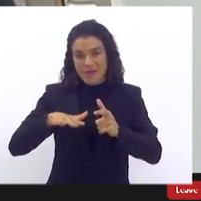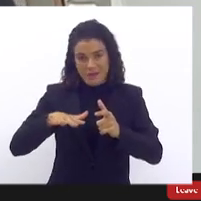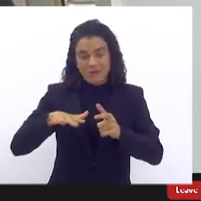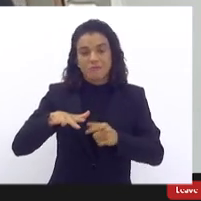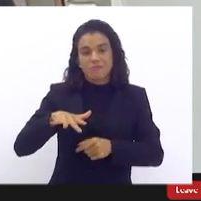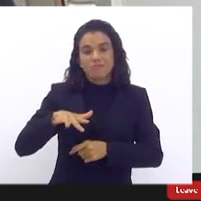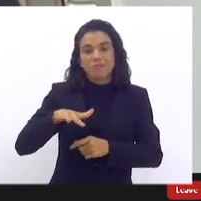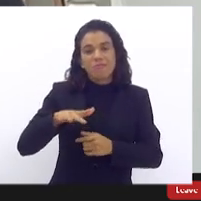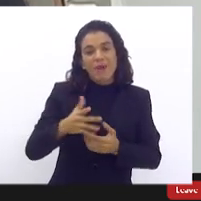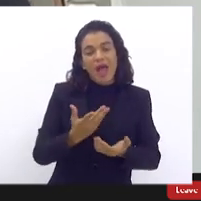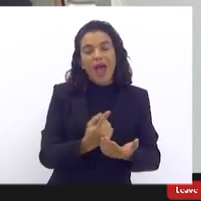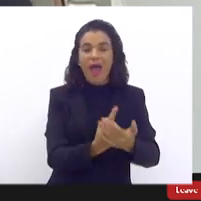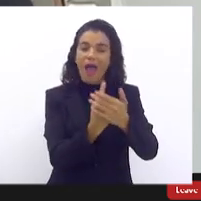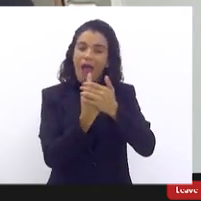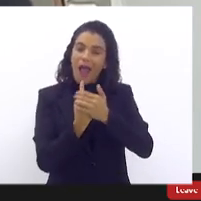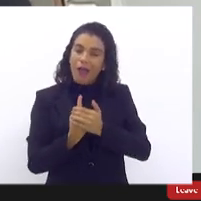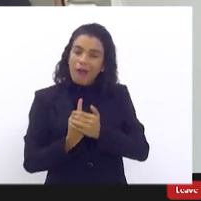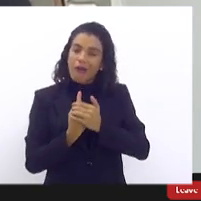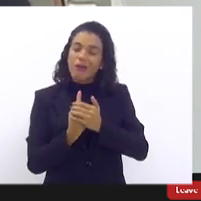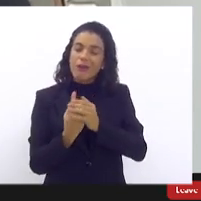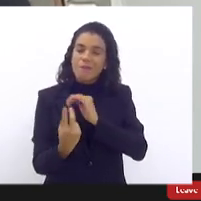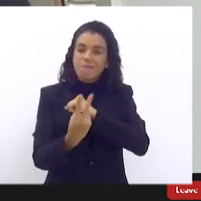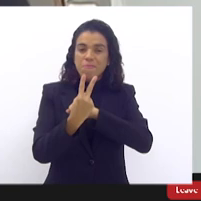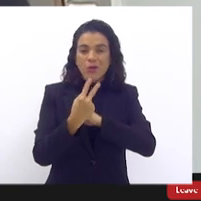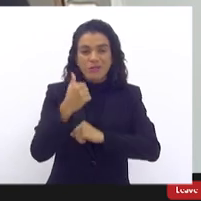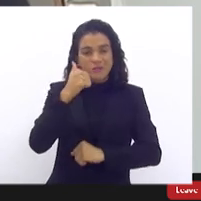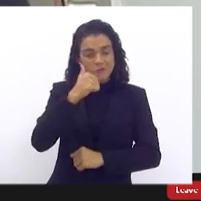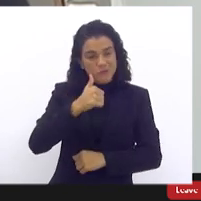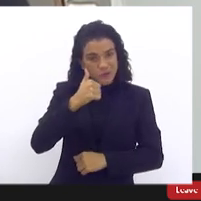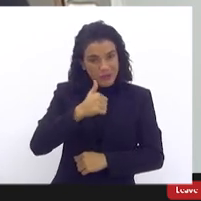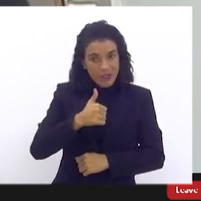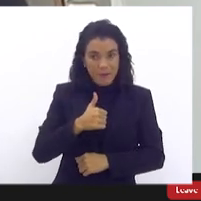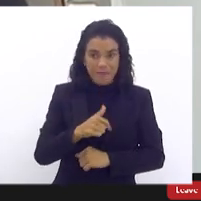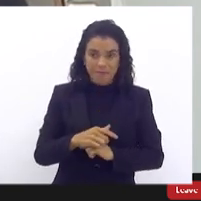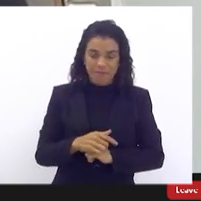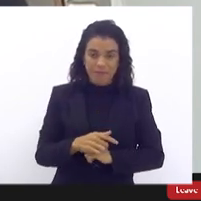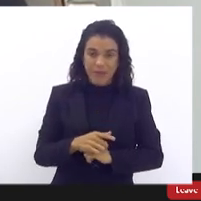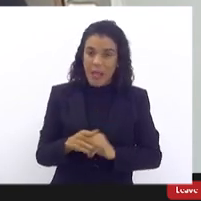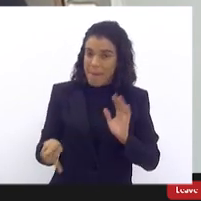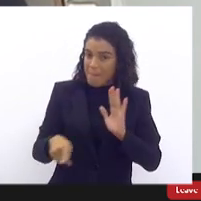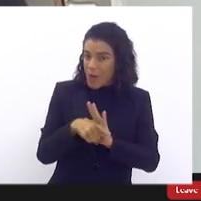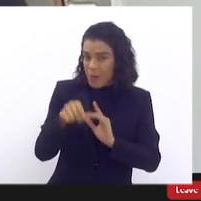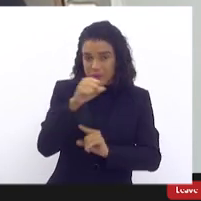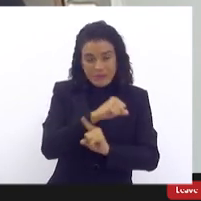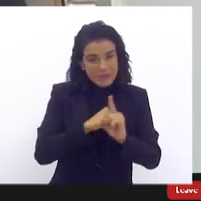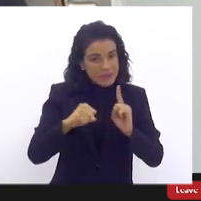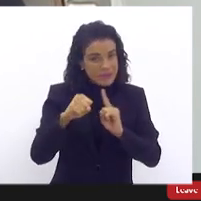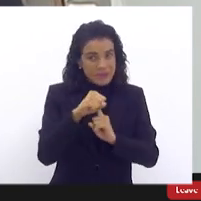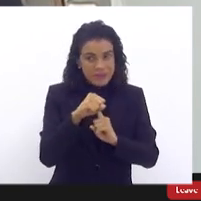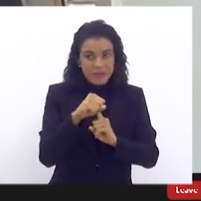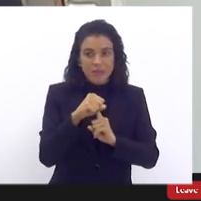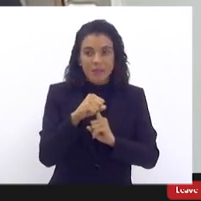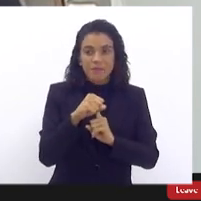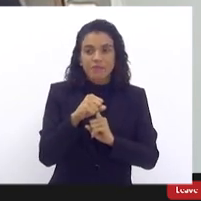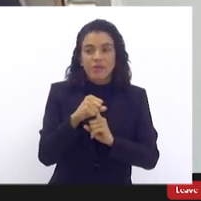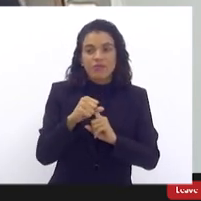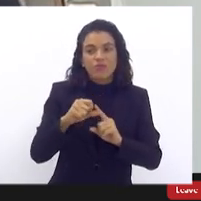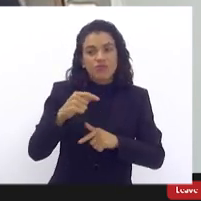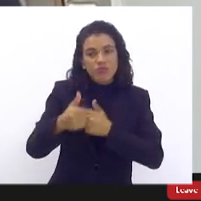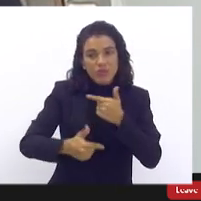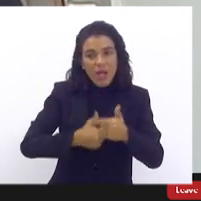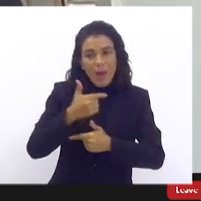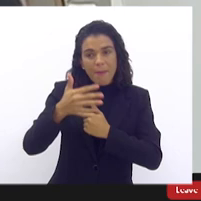essas coisas, mas eu acho que tem que acontecer uma disputa na sociedade mesmo, pela conscientização